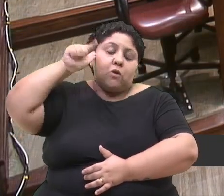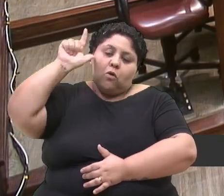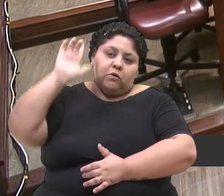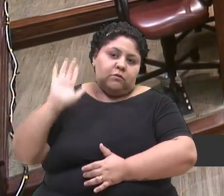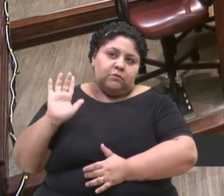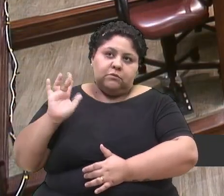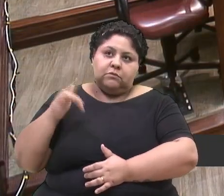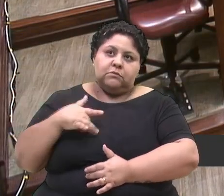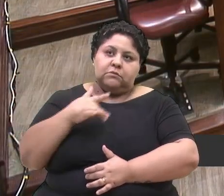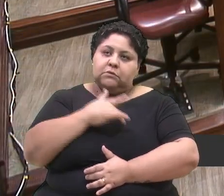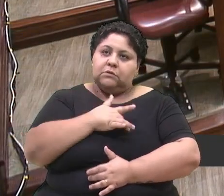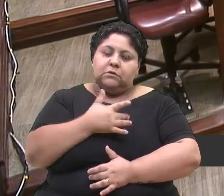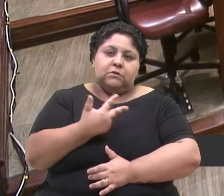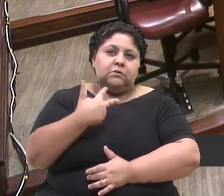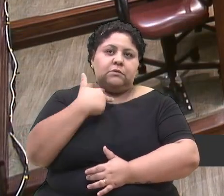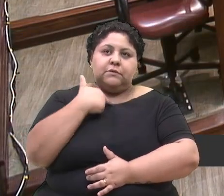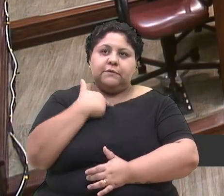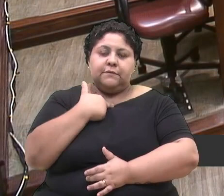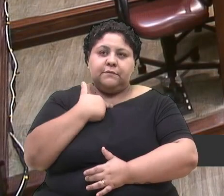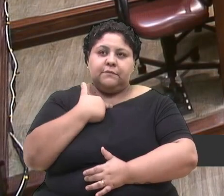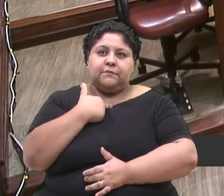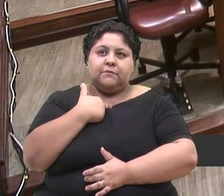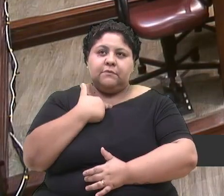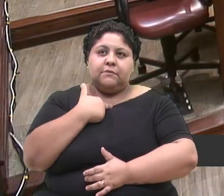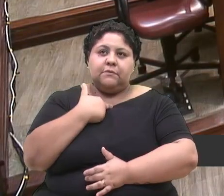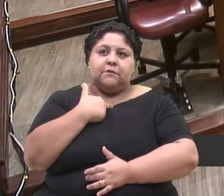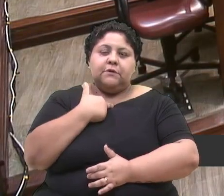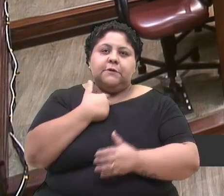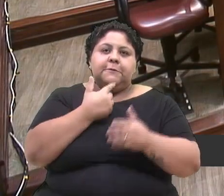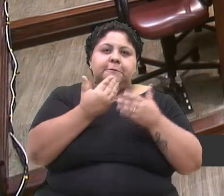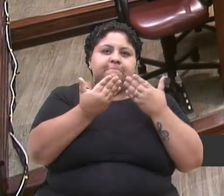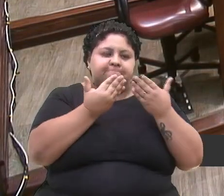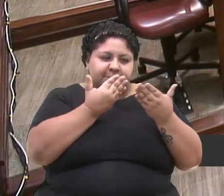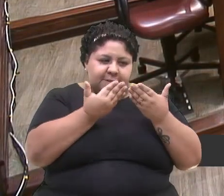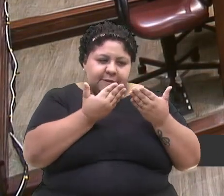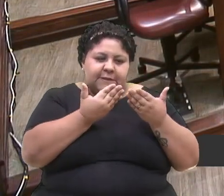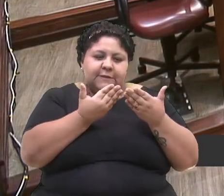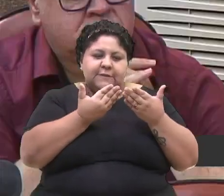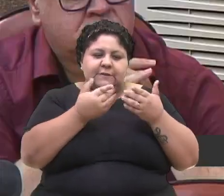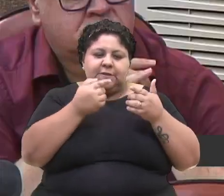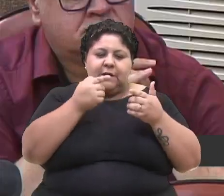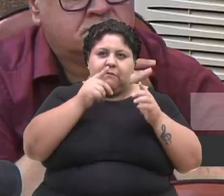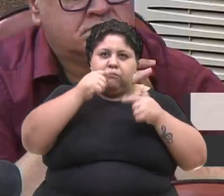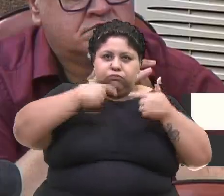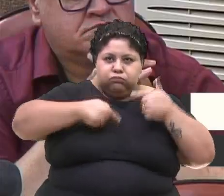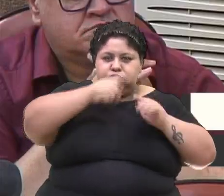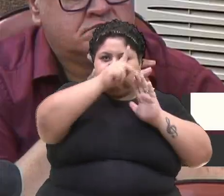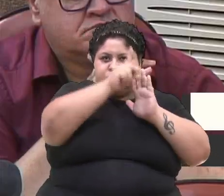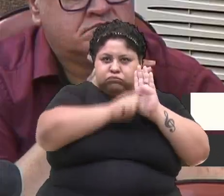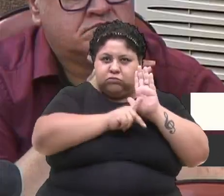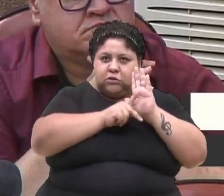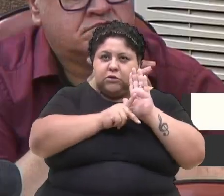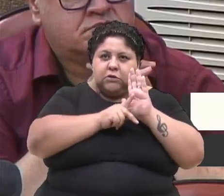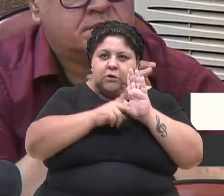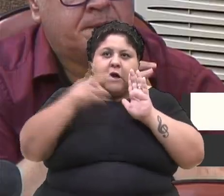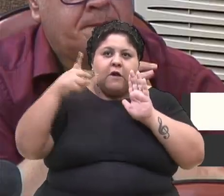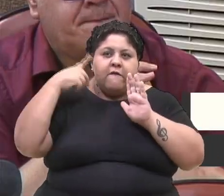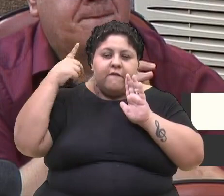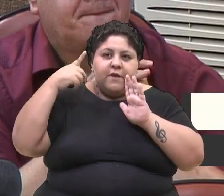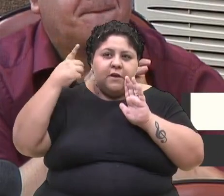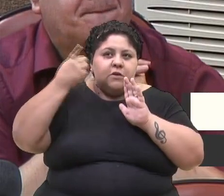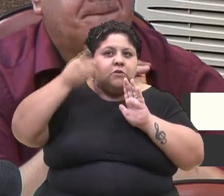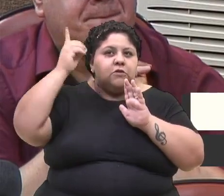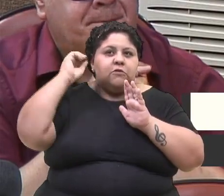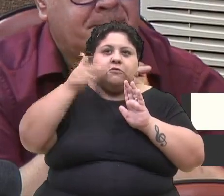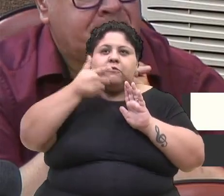de saúde, não pude analisar e discutir o projeto. Até o vereador Gil entrou em contato comigo.